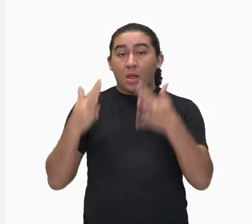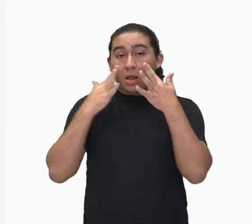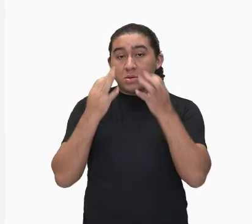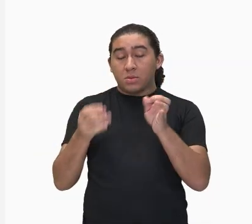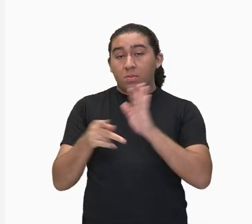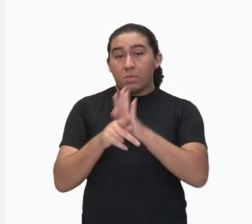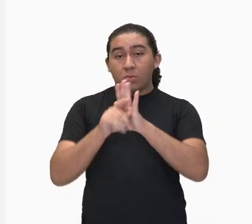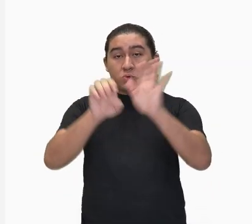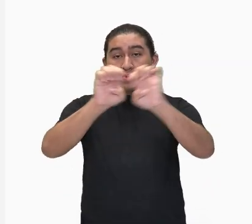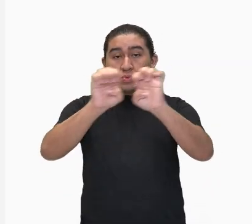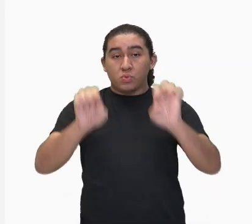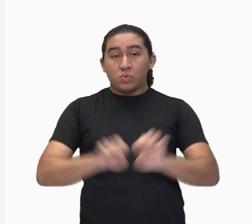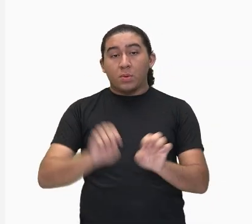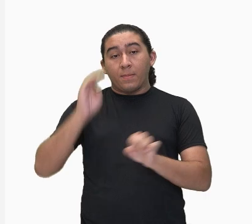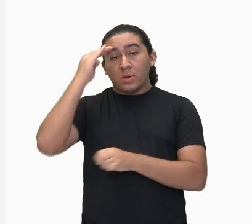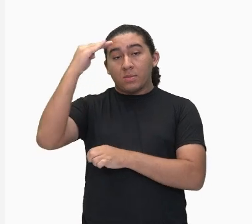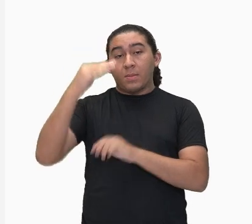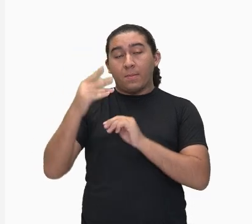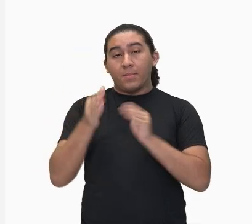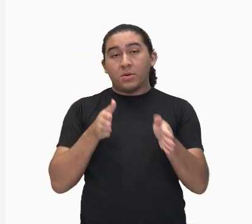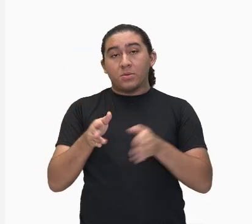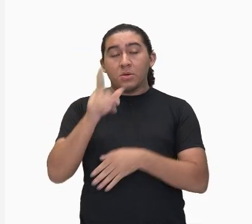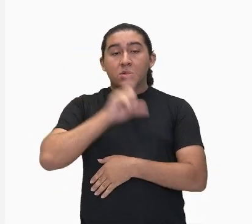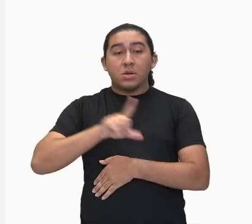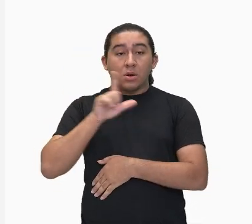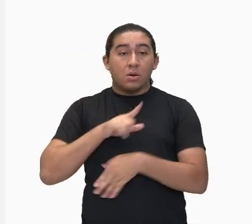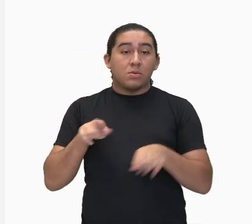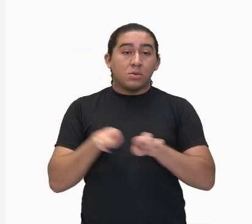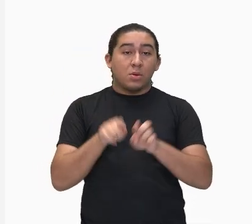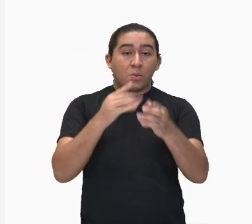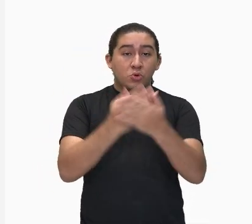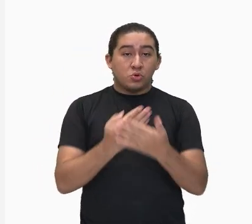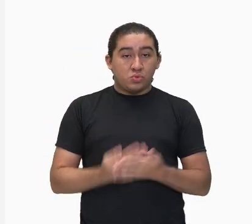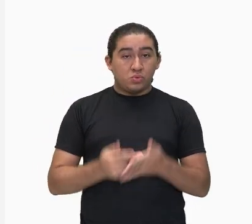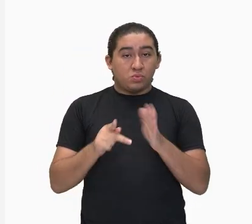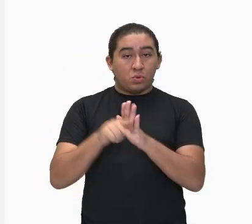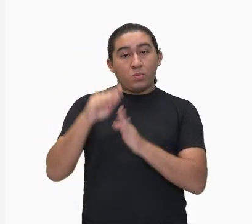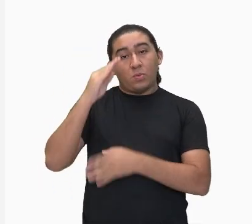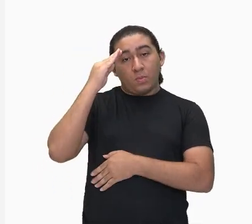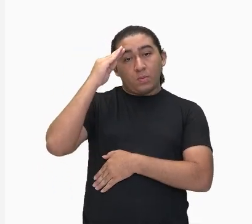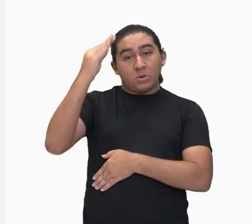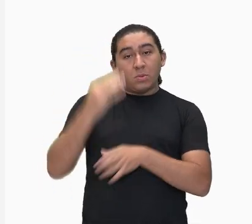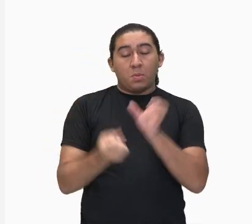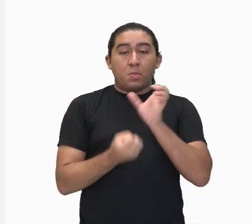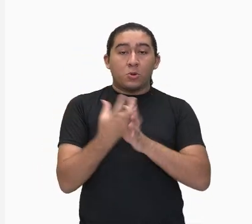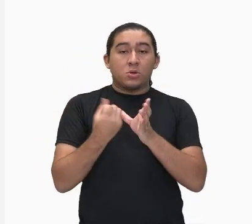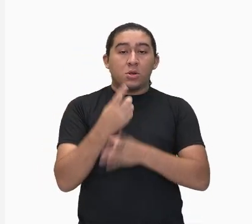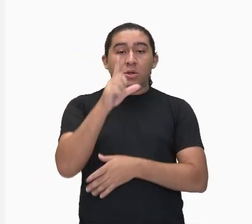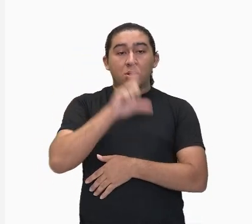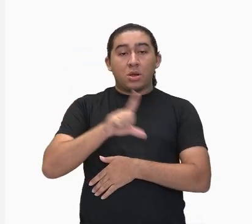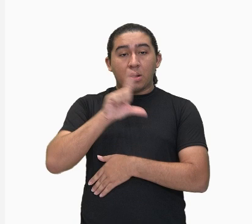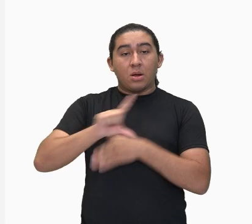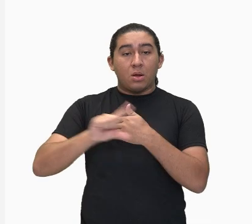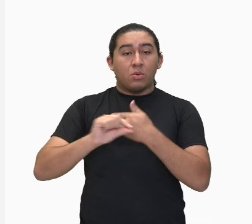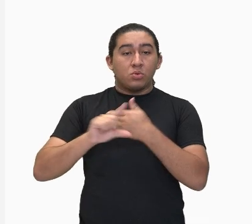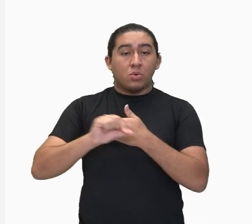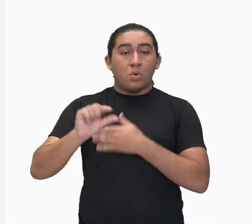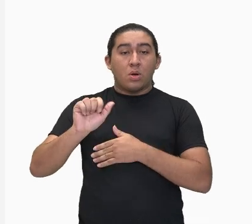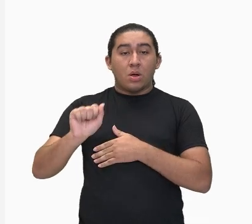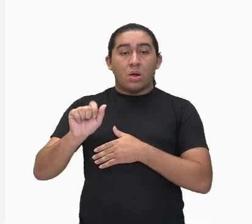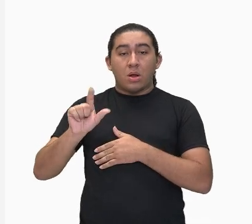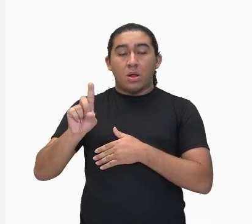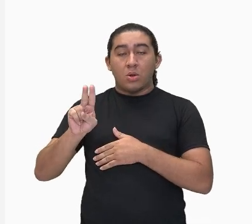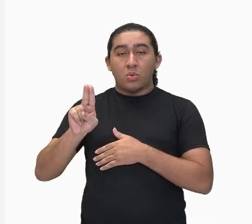Observações quanto à estética predominante do período literário, estudo do estilo de produção literária do